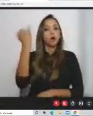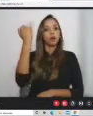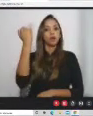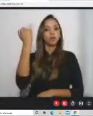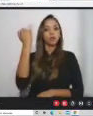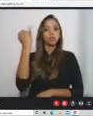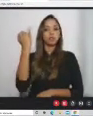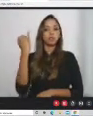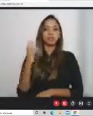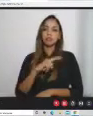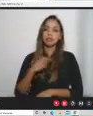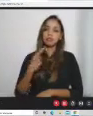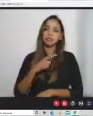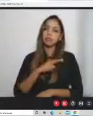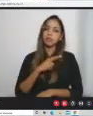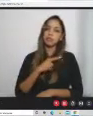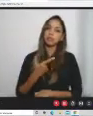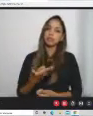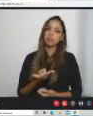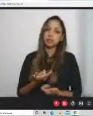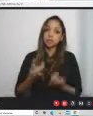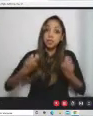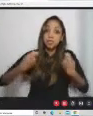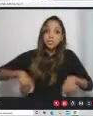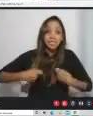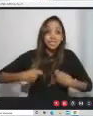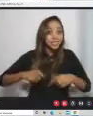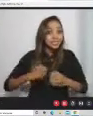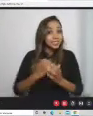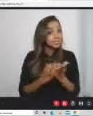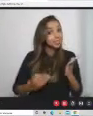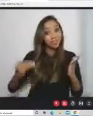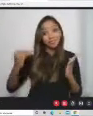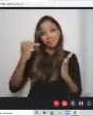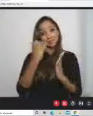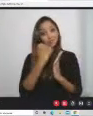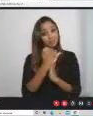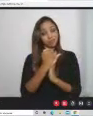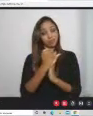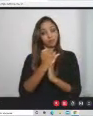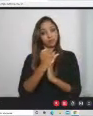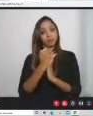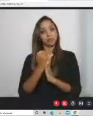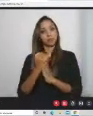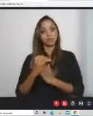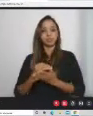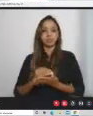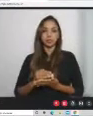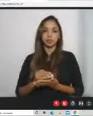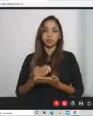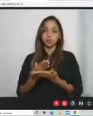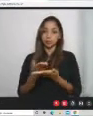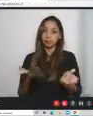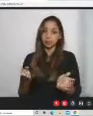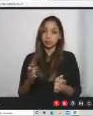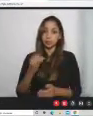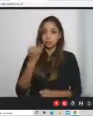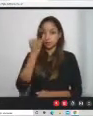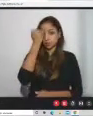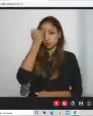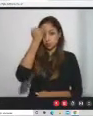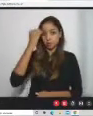possibilidade de reforçar ainda mais, vereador Irani, vereador Marquinhos, nobres membros da Comissão Permanente de Saúde